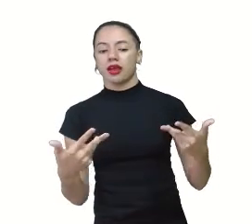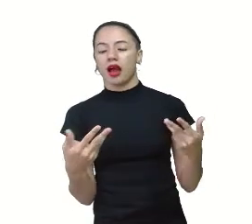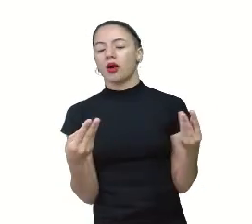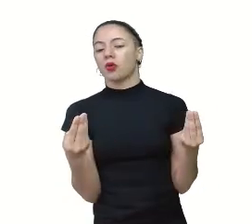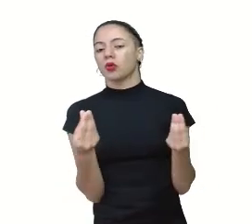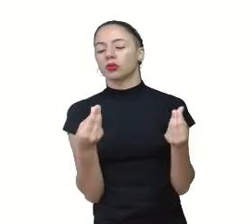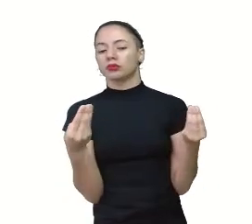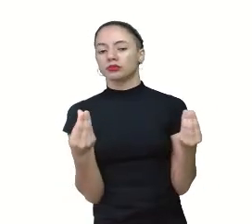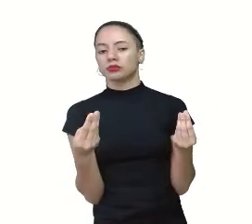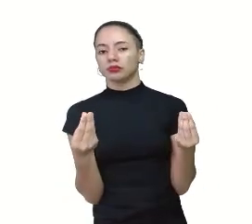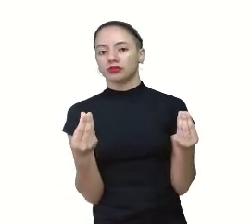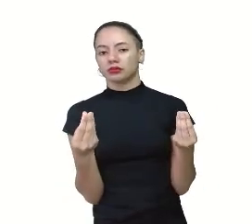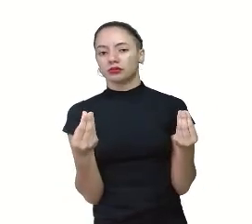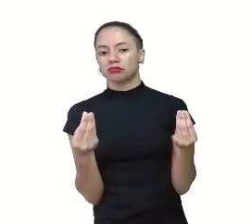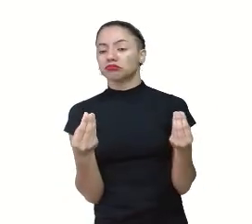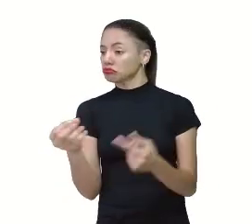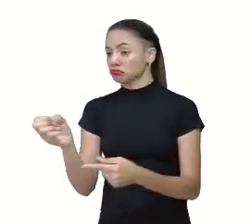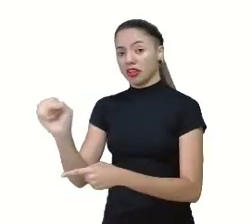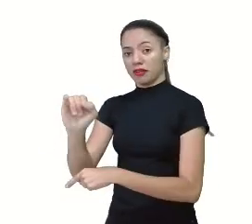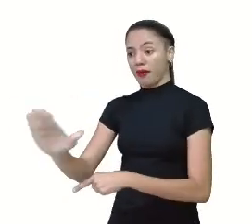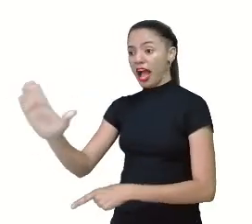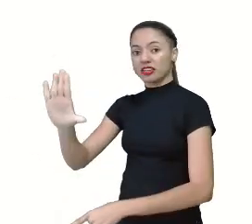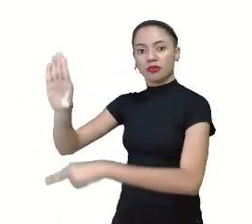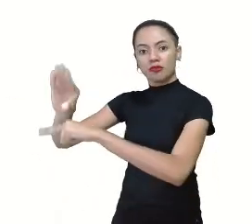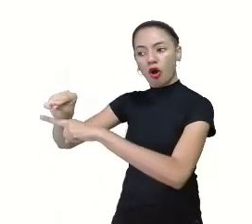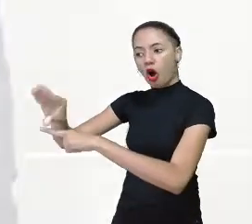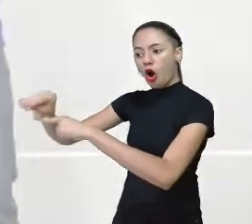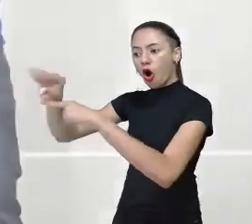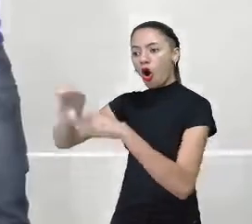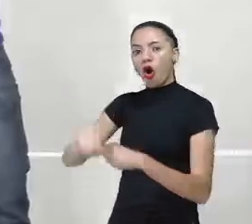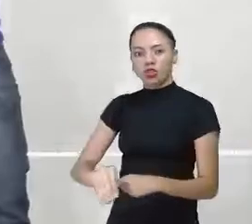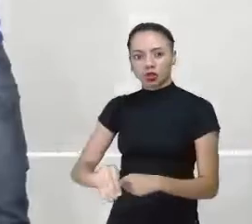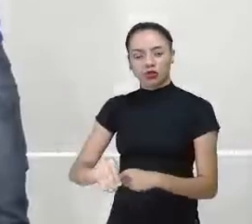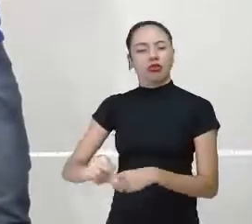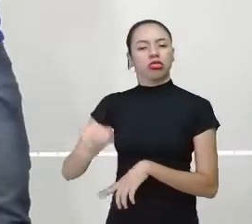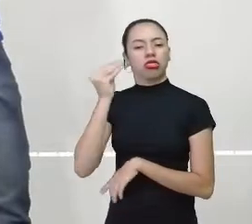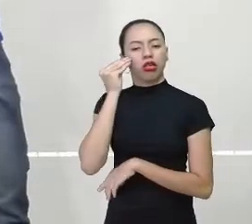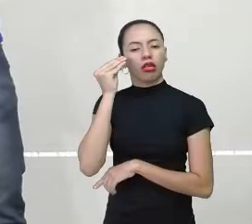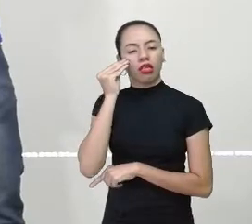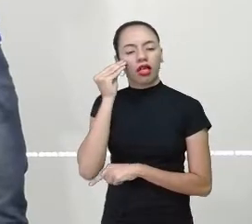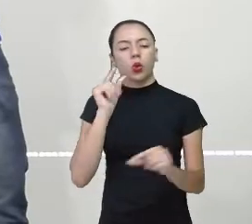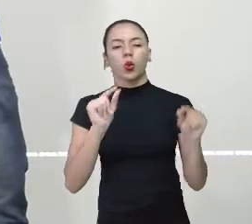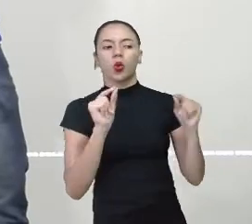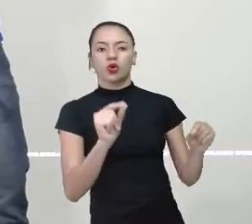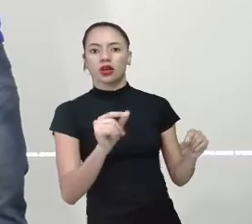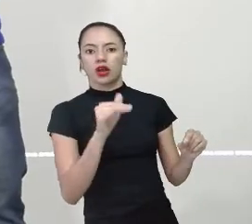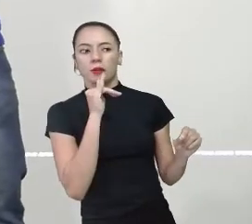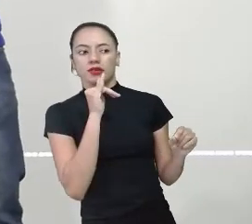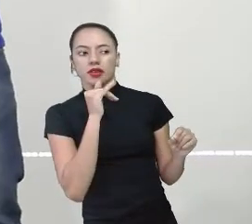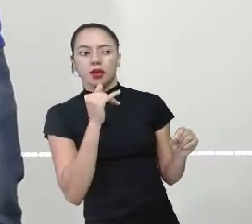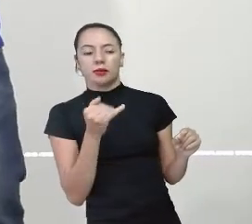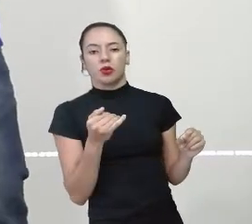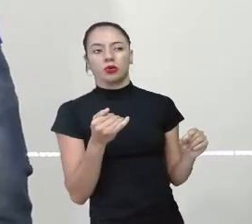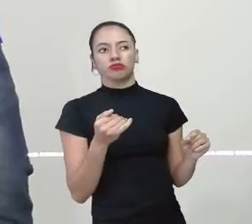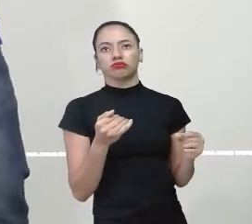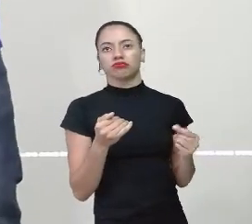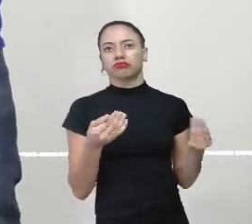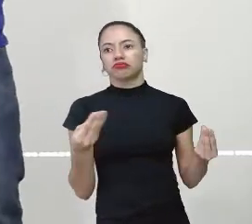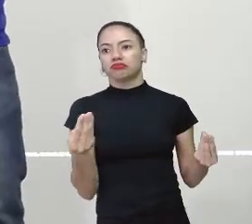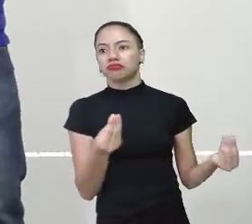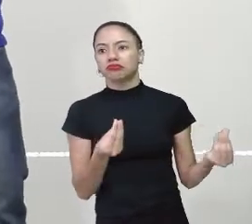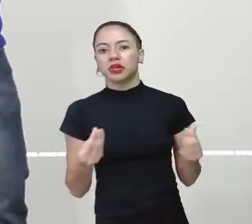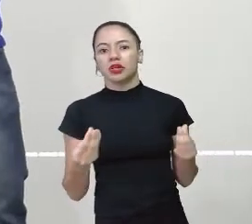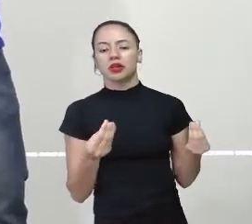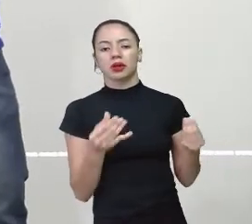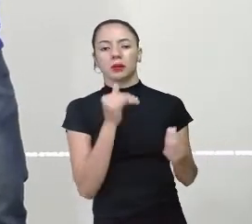ali fotos, né? negativar, Fotos, né, a imagem da pessoa, tentando já ali arrumar um álibi, arrumar uma desculpa para algo